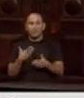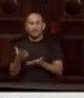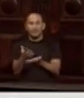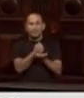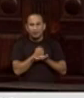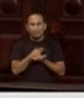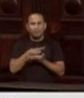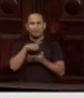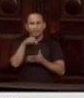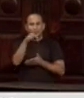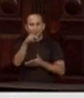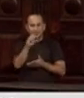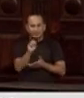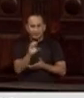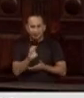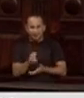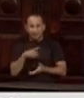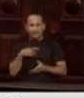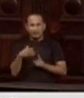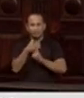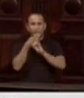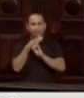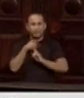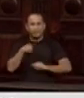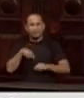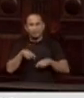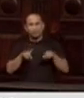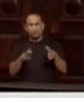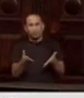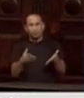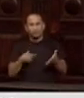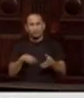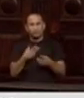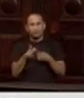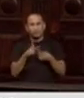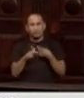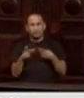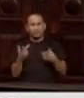TCE e que acabam protegendo os esquemas que hoje acontecem no estado do Rio de Janeiro.